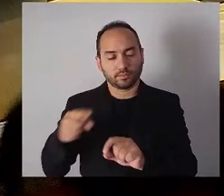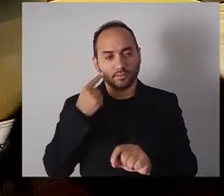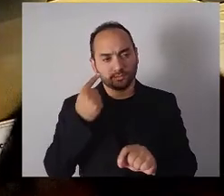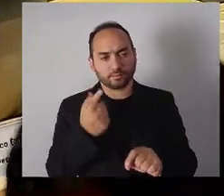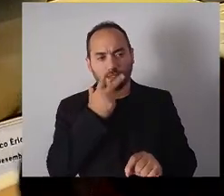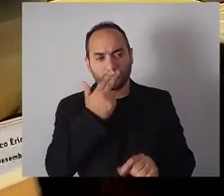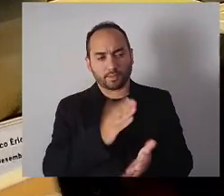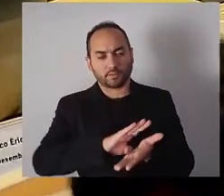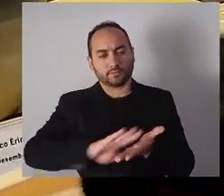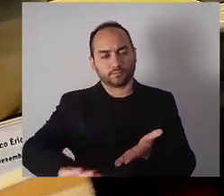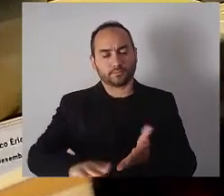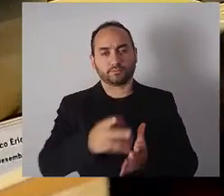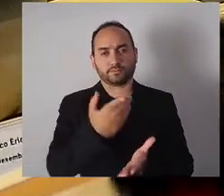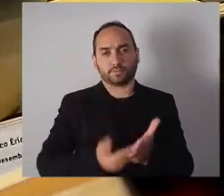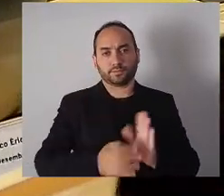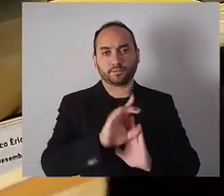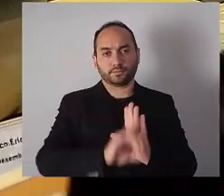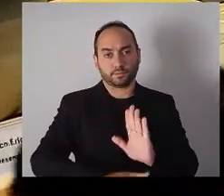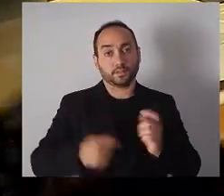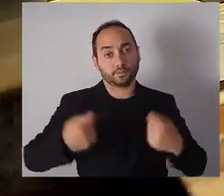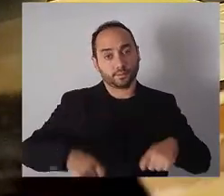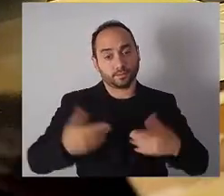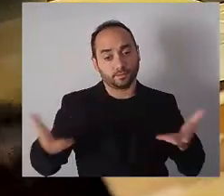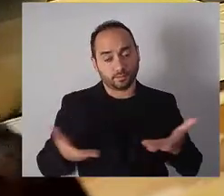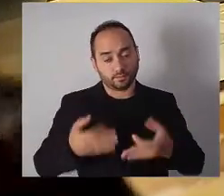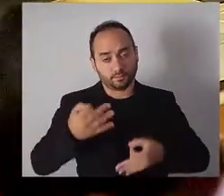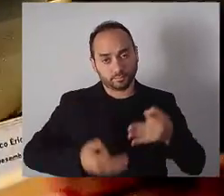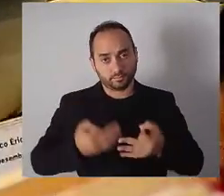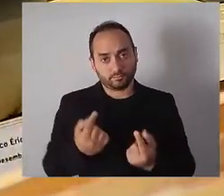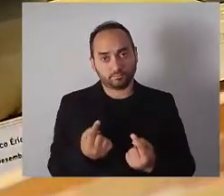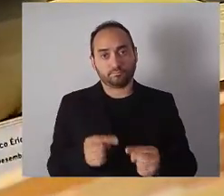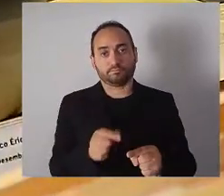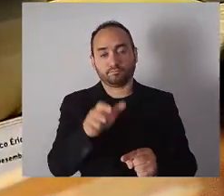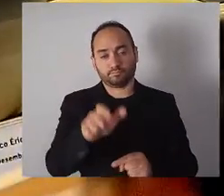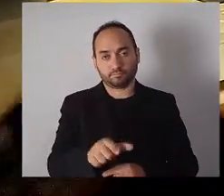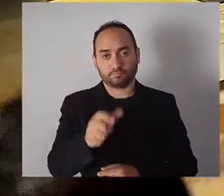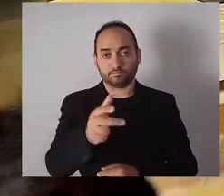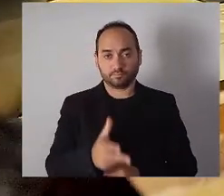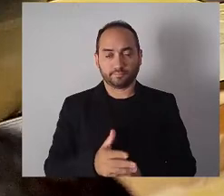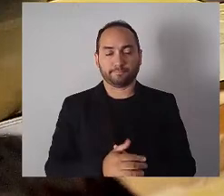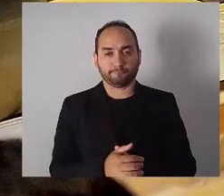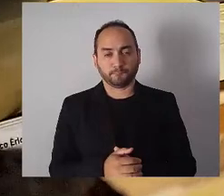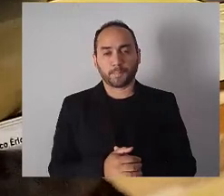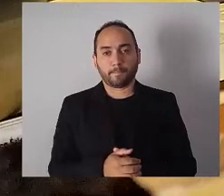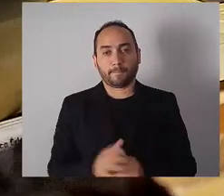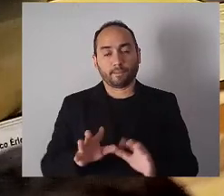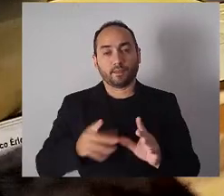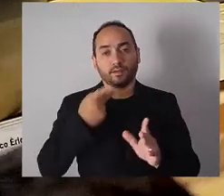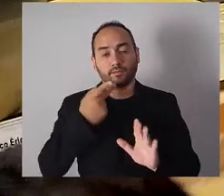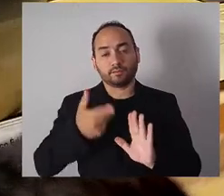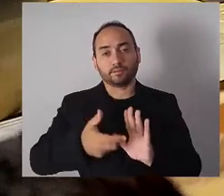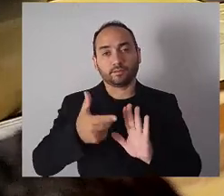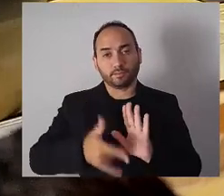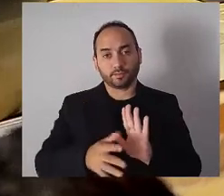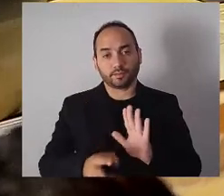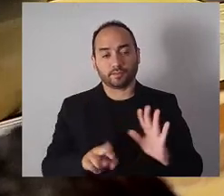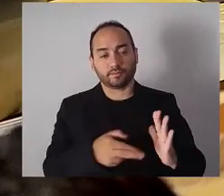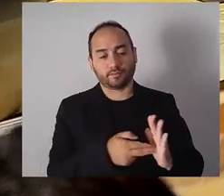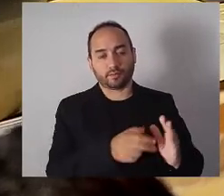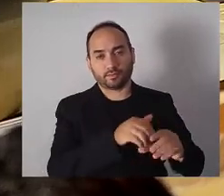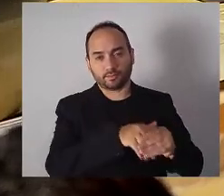justa causa, motivo pelo qual deve ser enfrentada por este tribunal. E aqui é exatamente o ponto que eu destaco e faço complemento ao voto do eminente